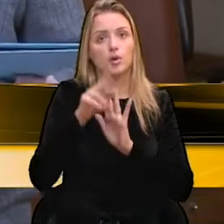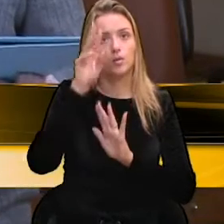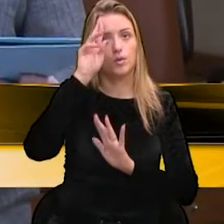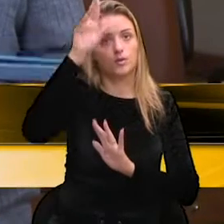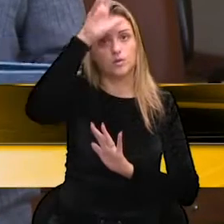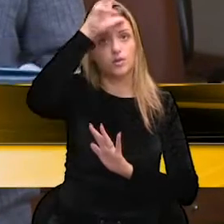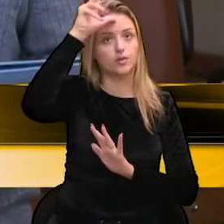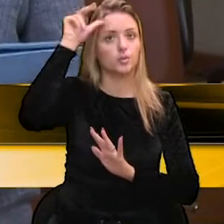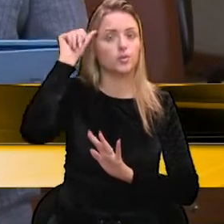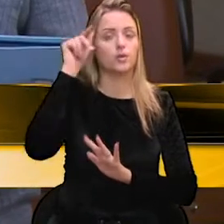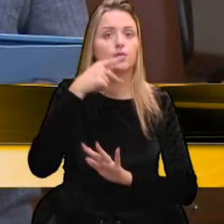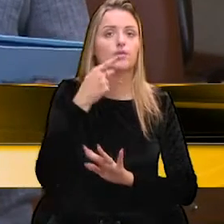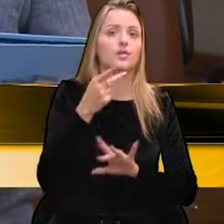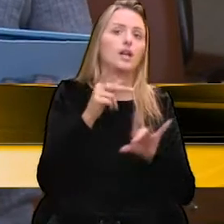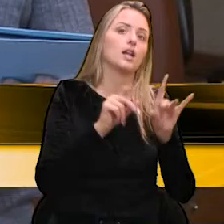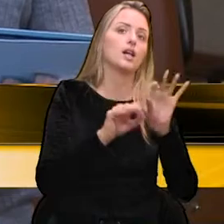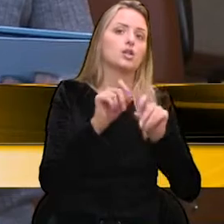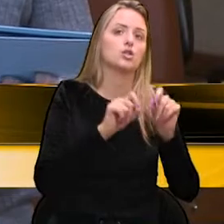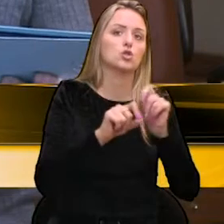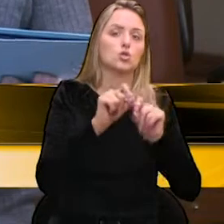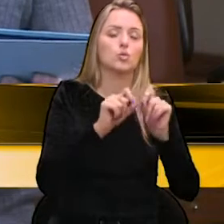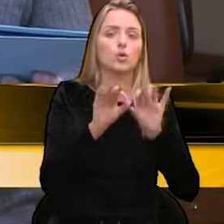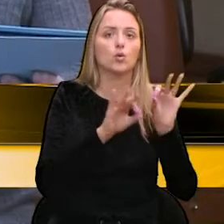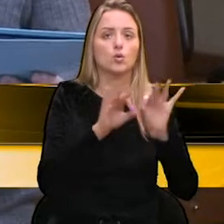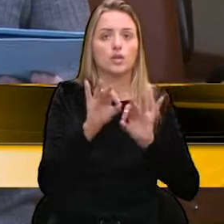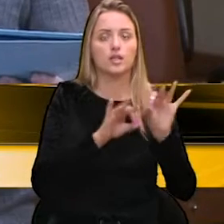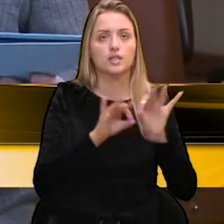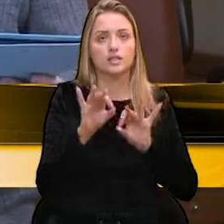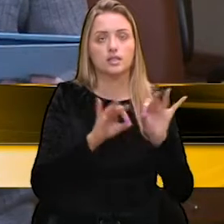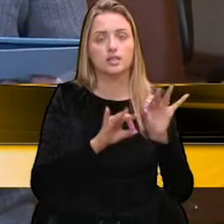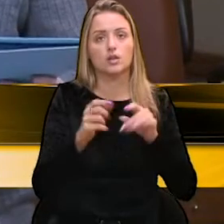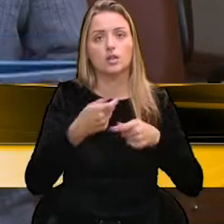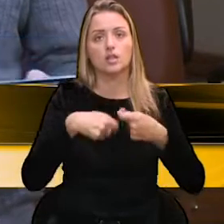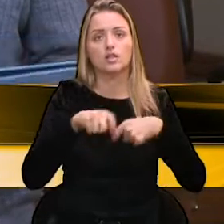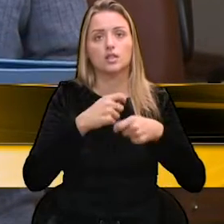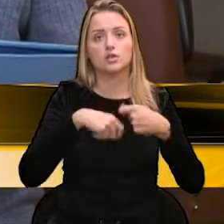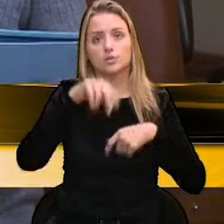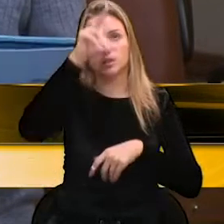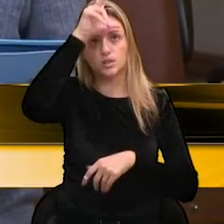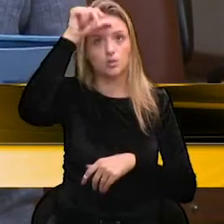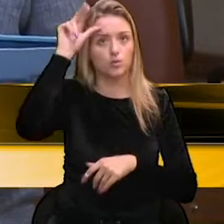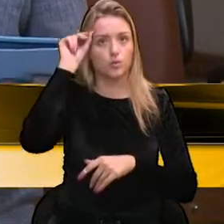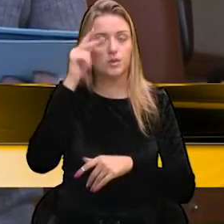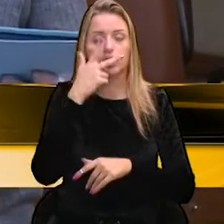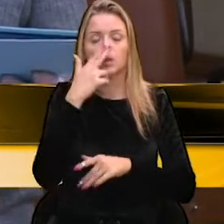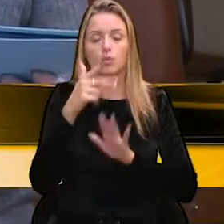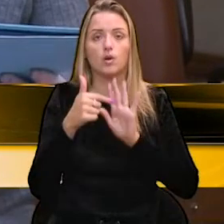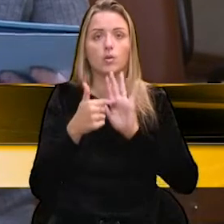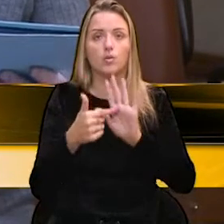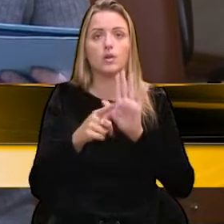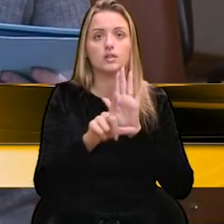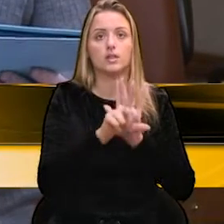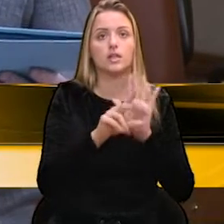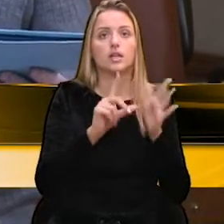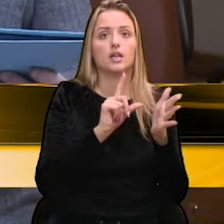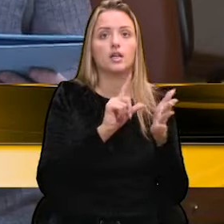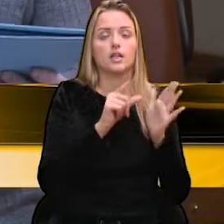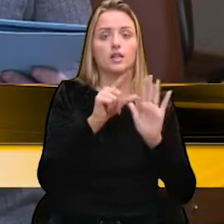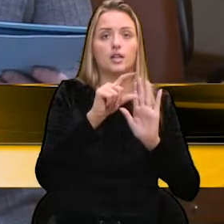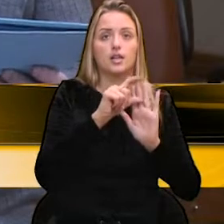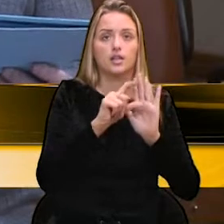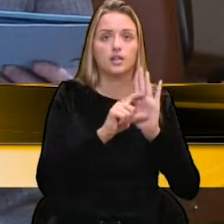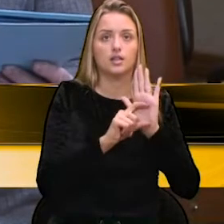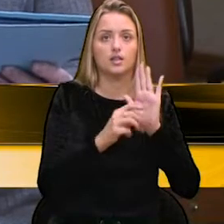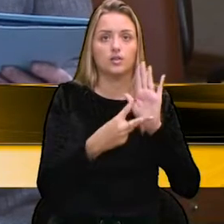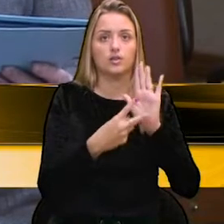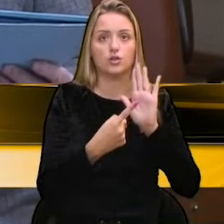prefeito dispor sobre a organização e funcionamento da administração municipal na forma da lei. 21, organizar os